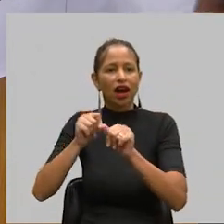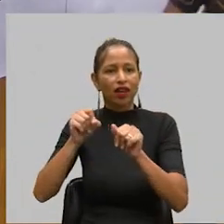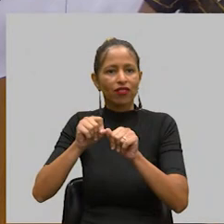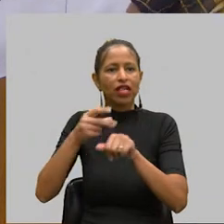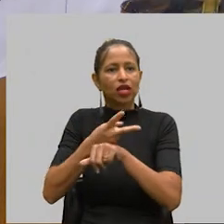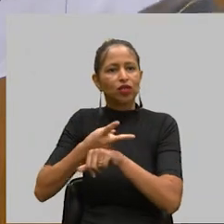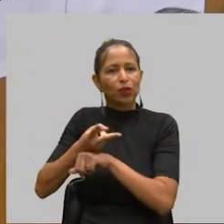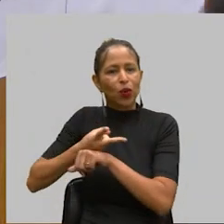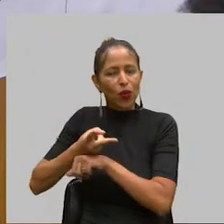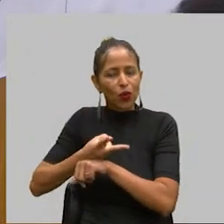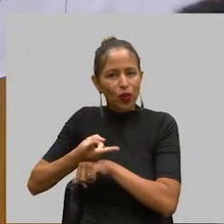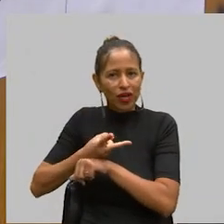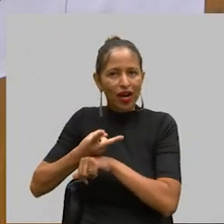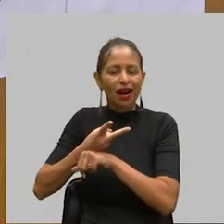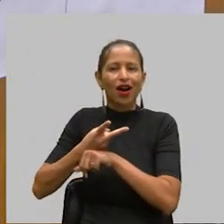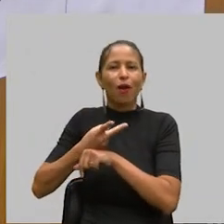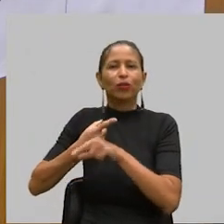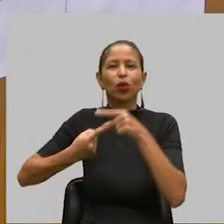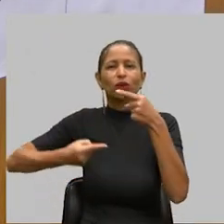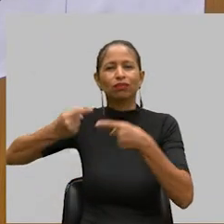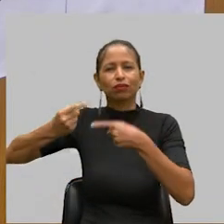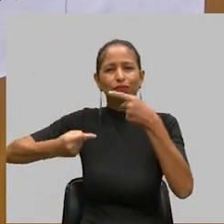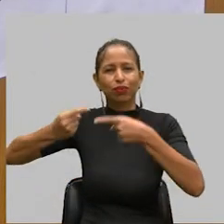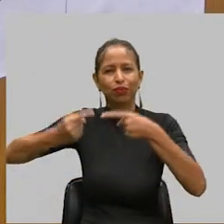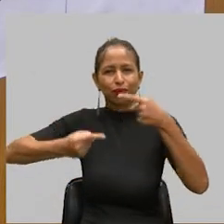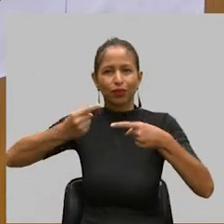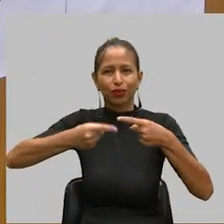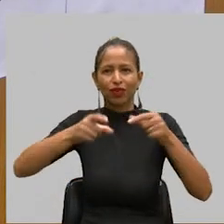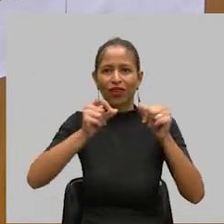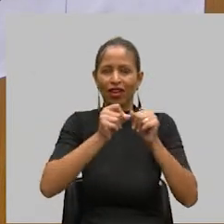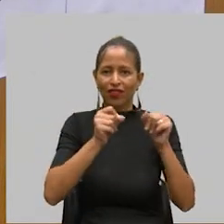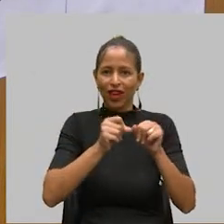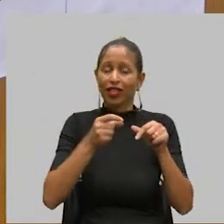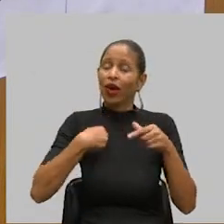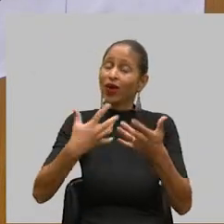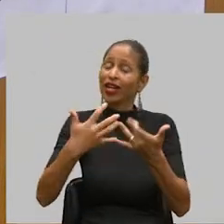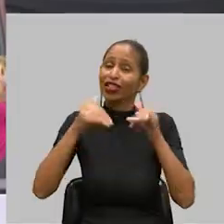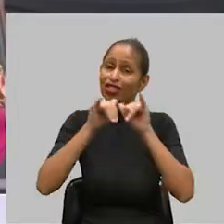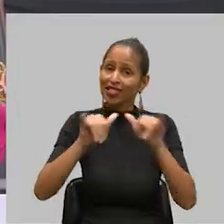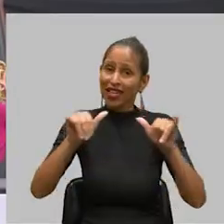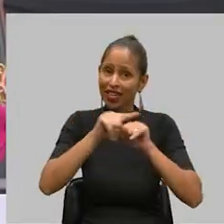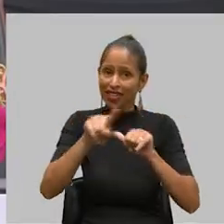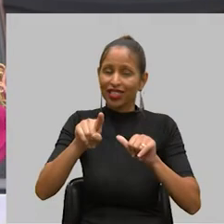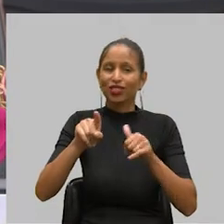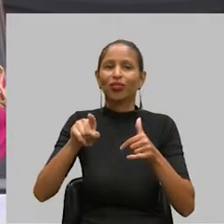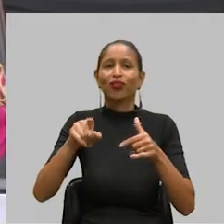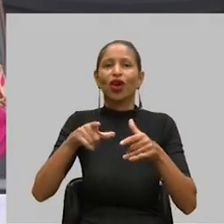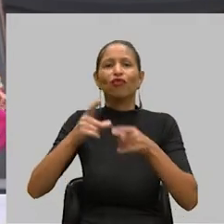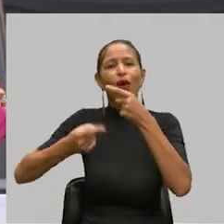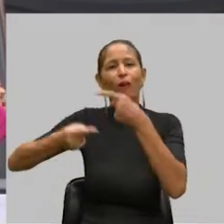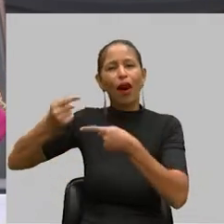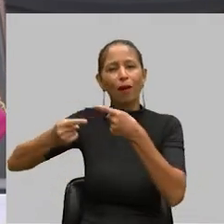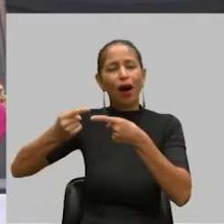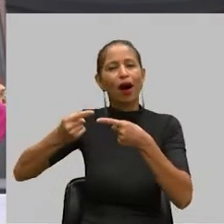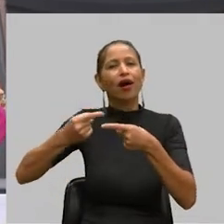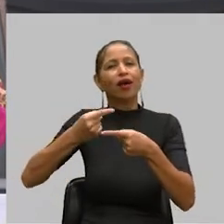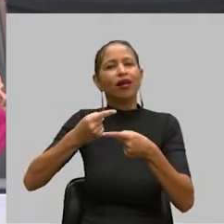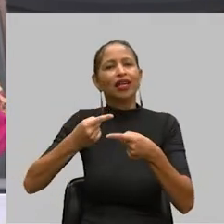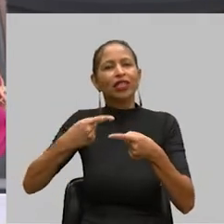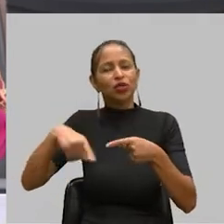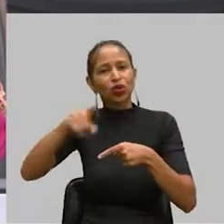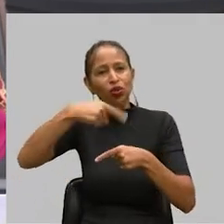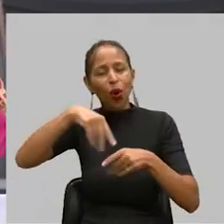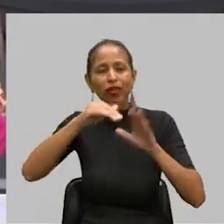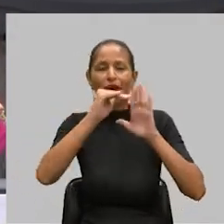buscou que todo o debate fosse feito então eu queria dizer isso né que foi um foi um debate público que cuja